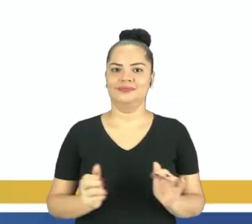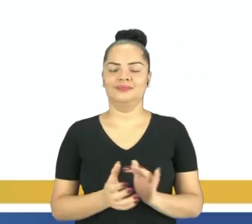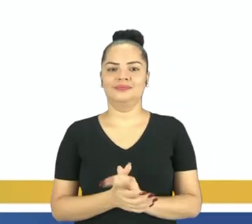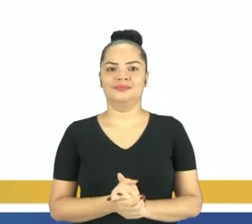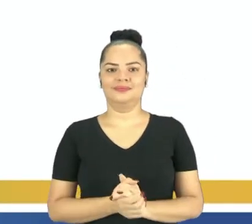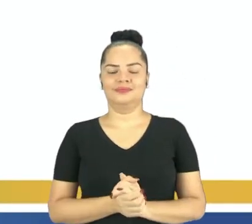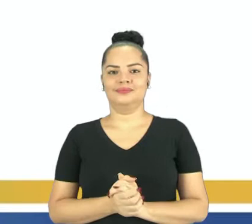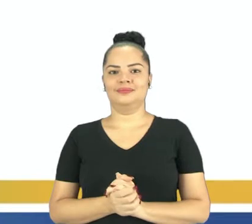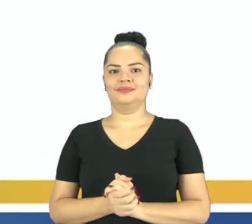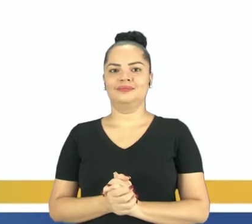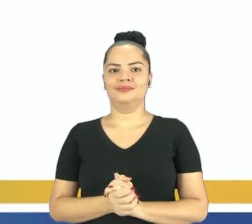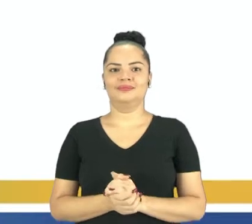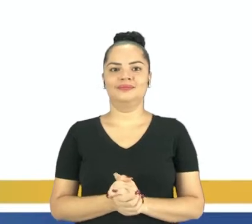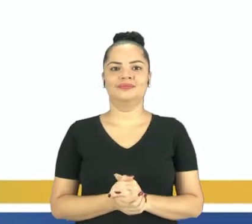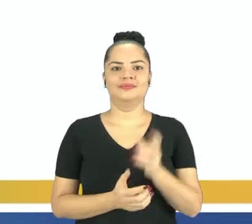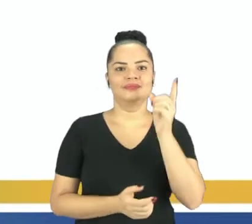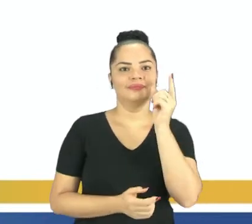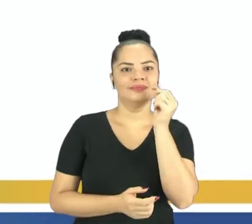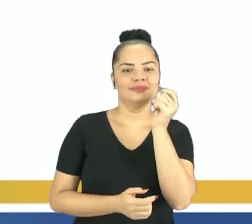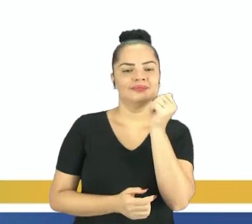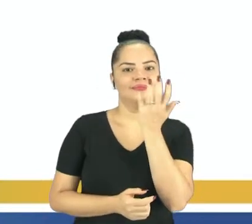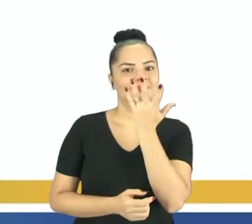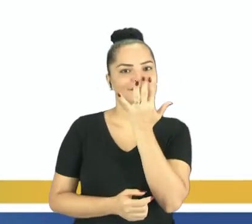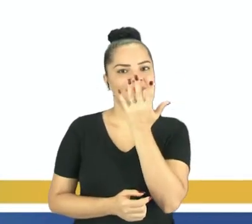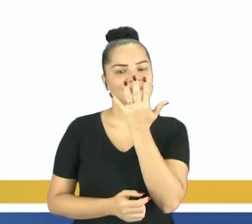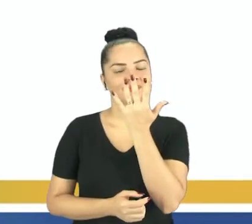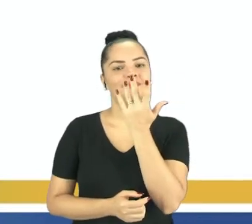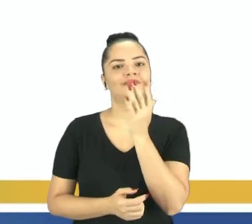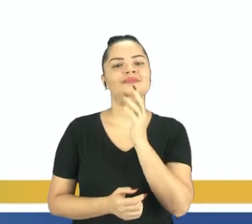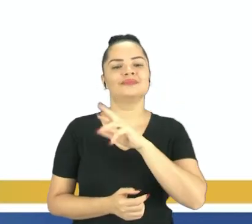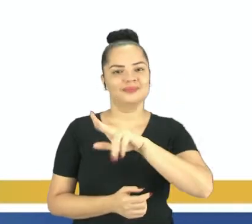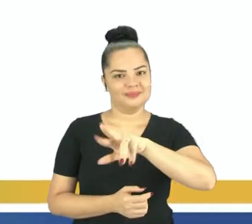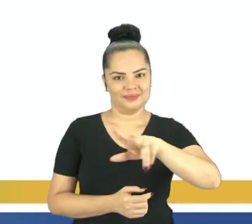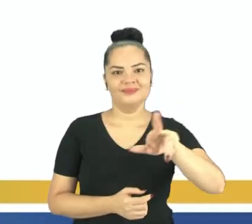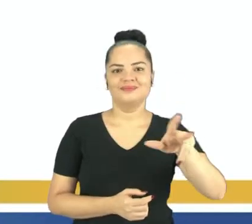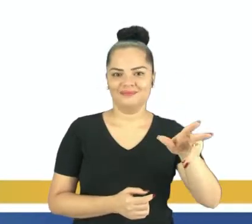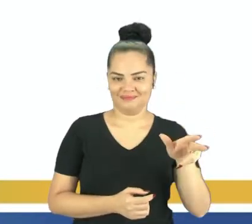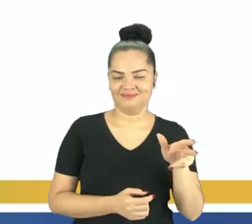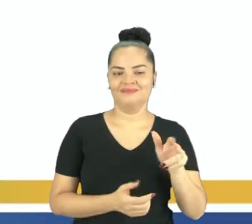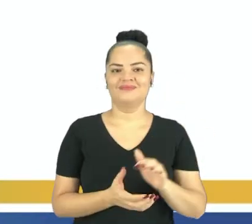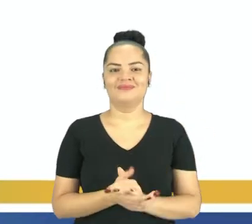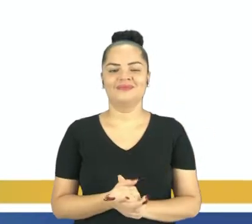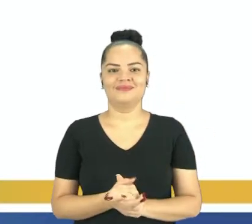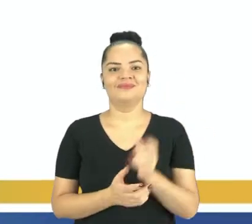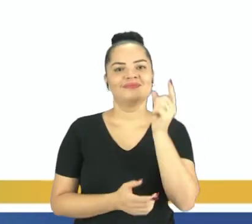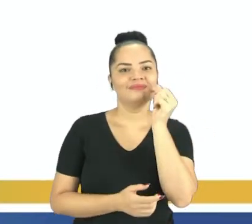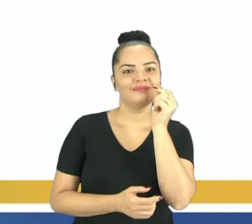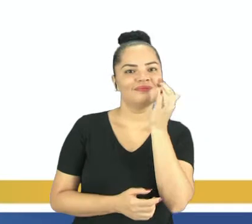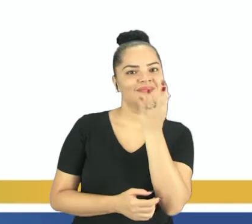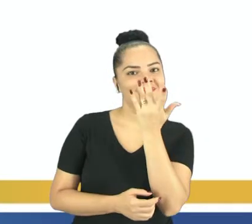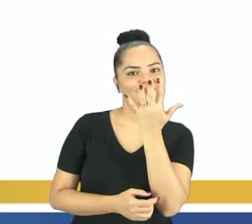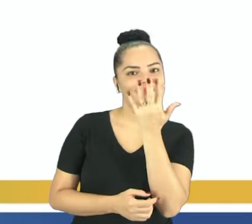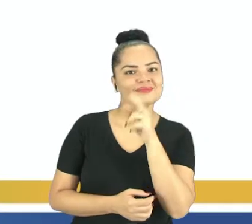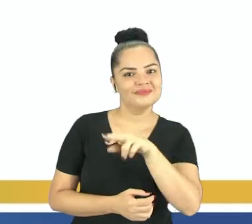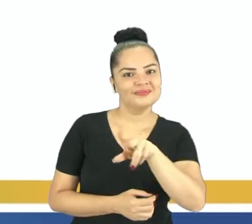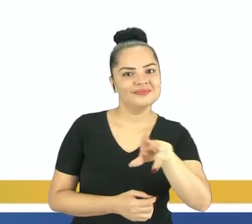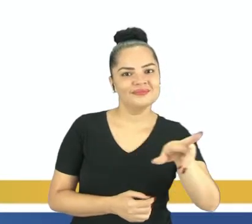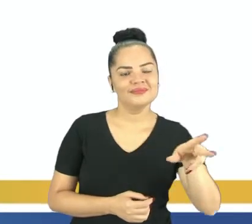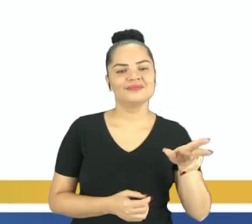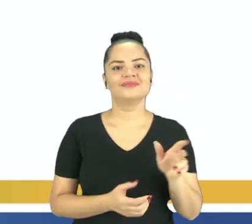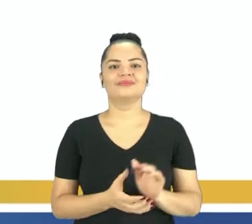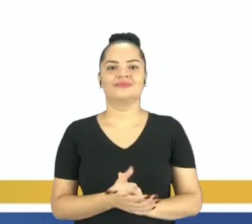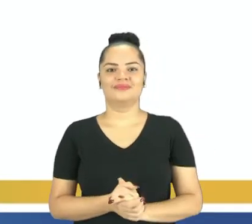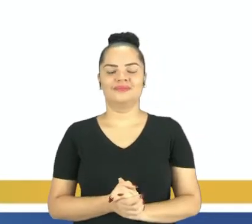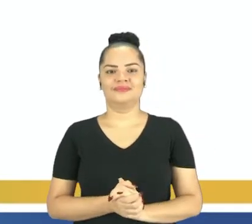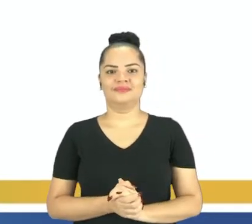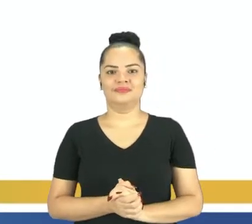Colored pencil, lápis de cor. Se for no plural, pessoal, vocês vão adicionar um S aí, vão ficar colored pencils,